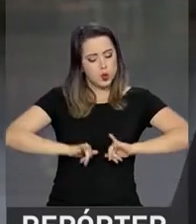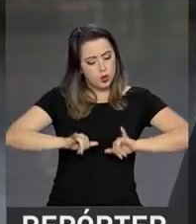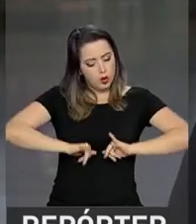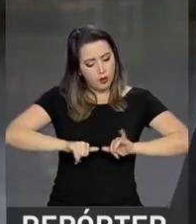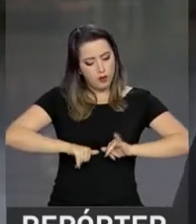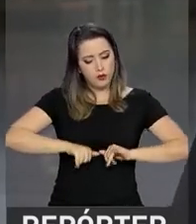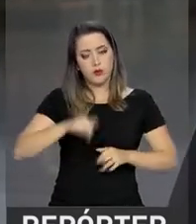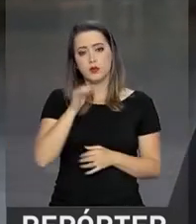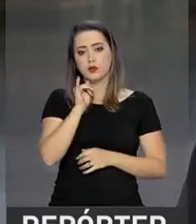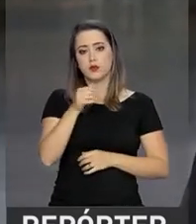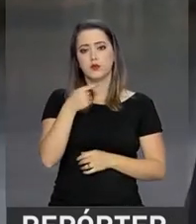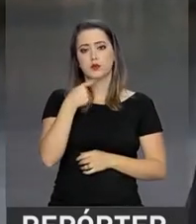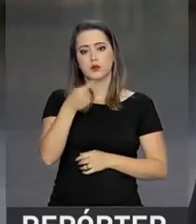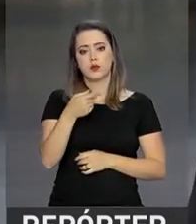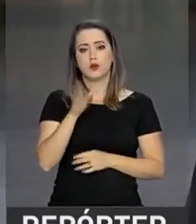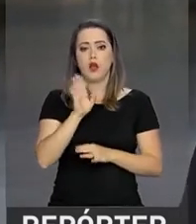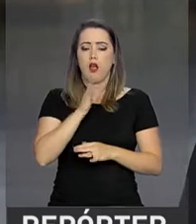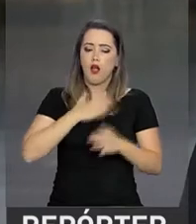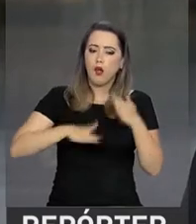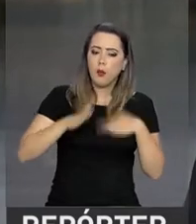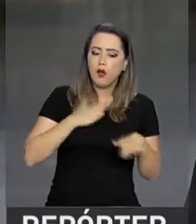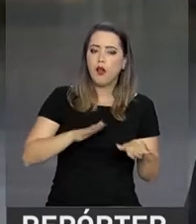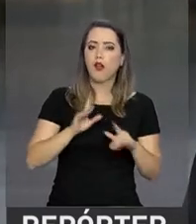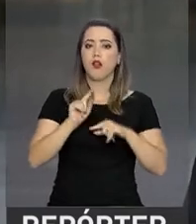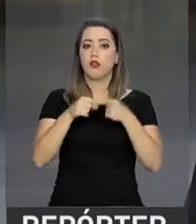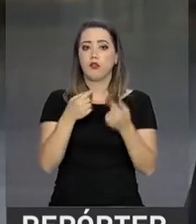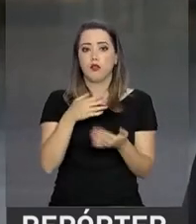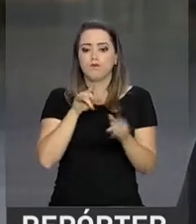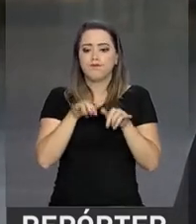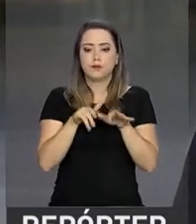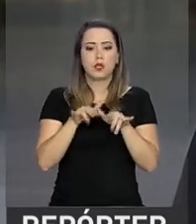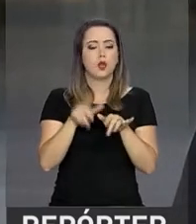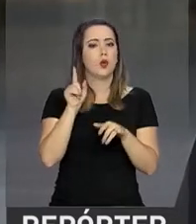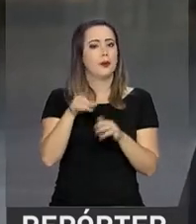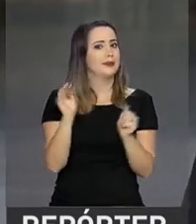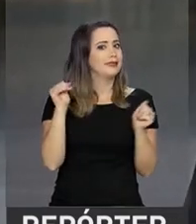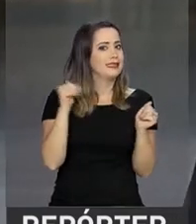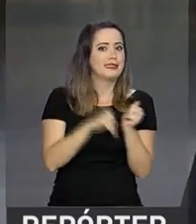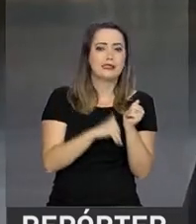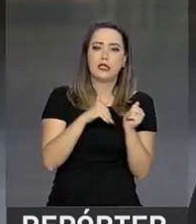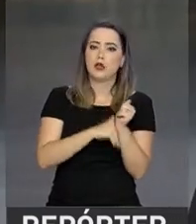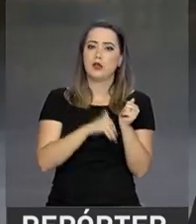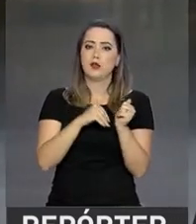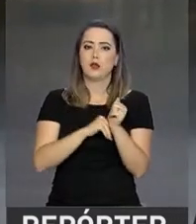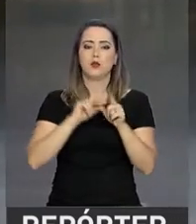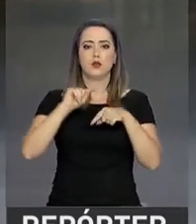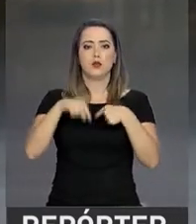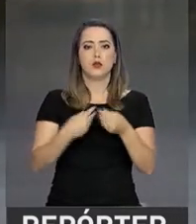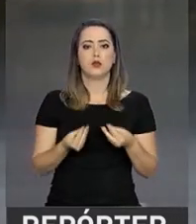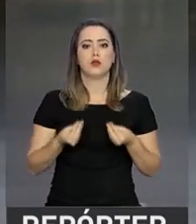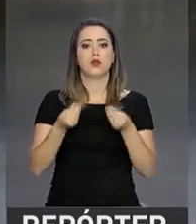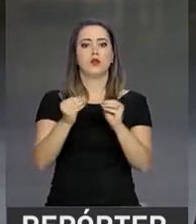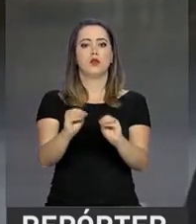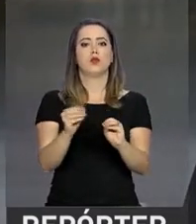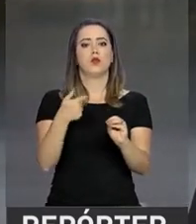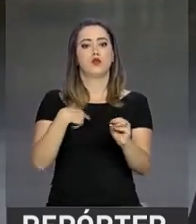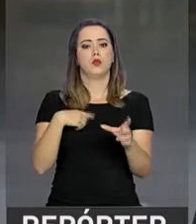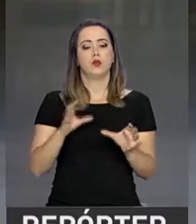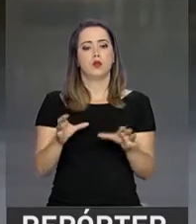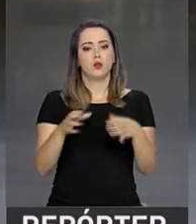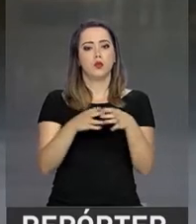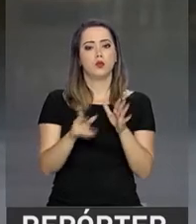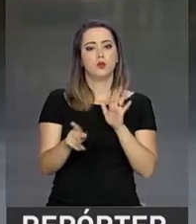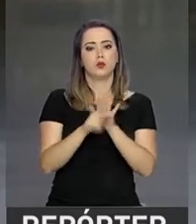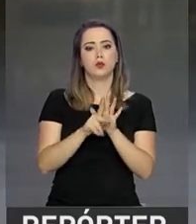acolher, acalmá-lo, registrar essa denúncia, que é totalmente sigilosa, e encaminhar para os órgãos competentes para tirar